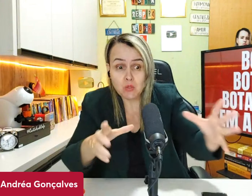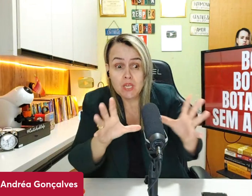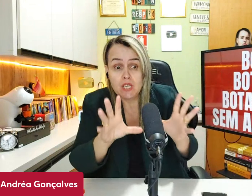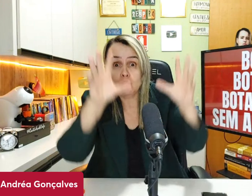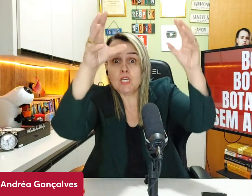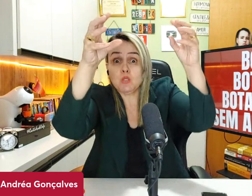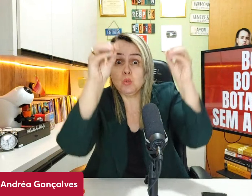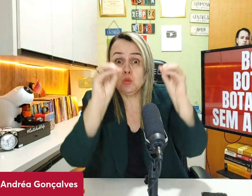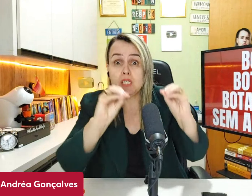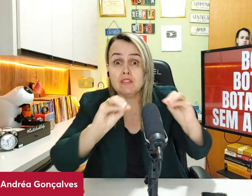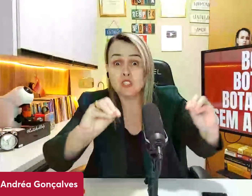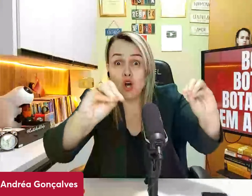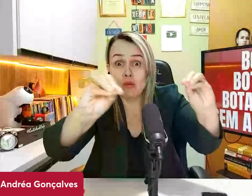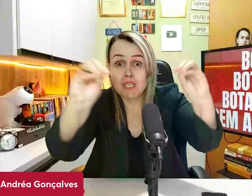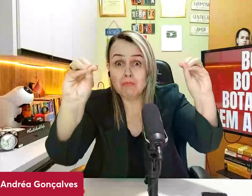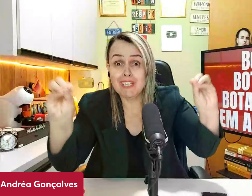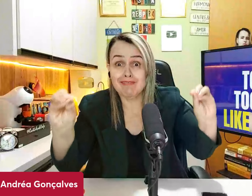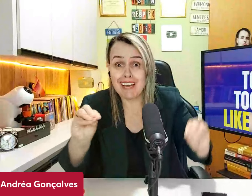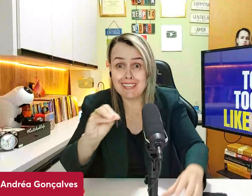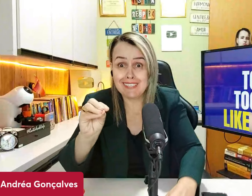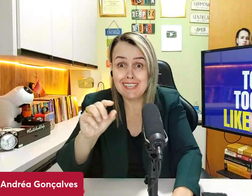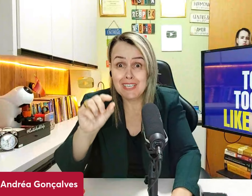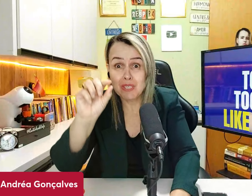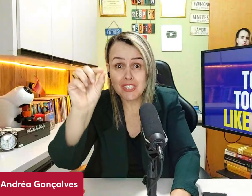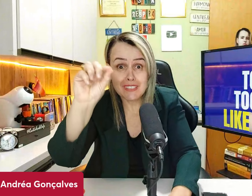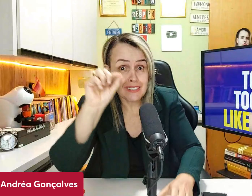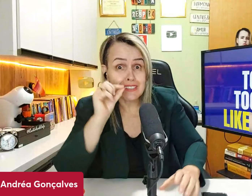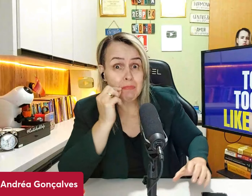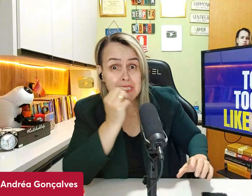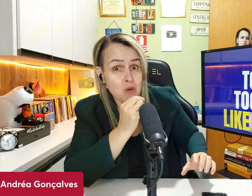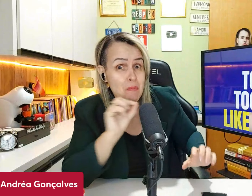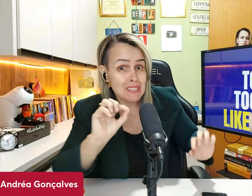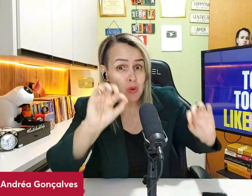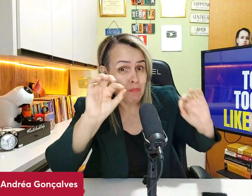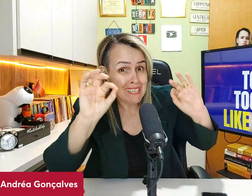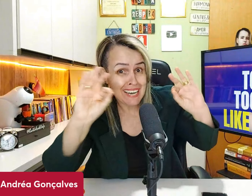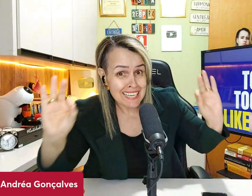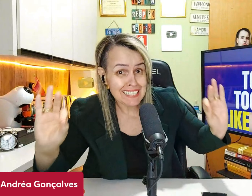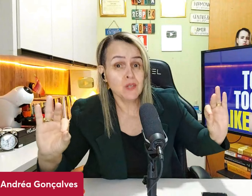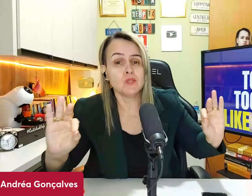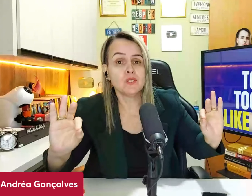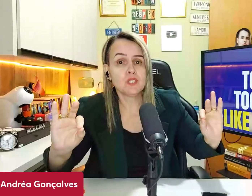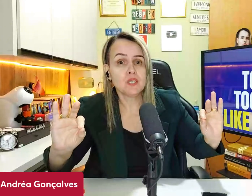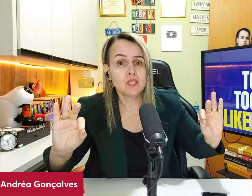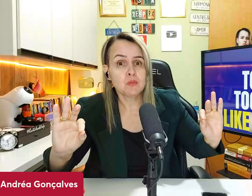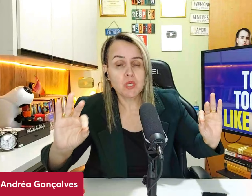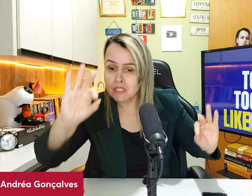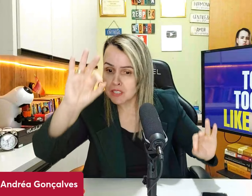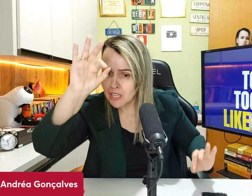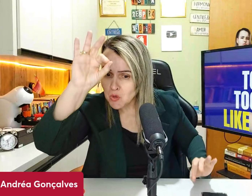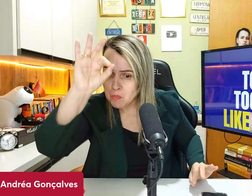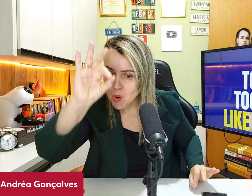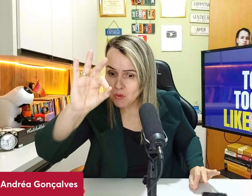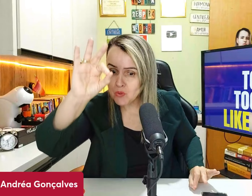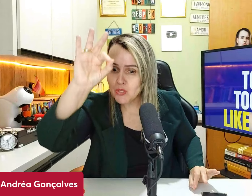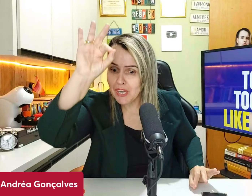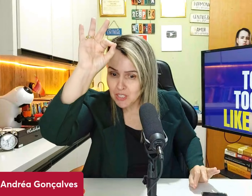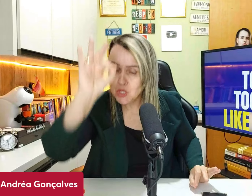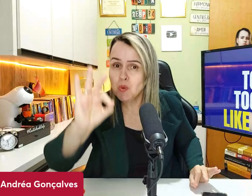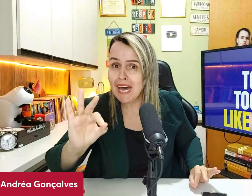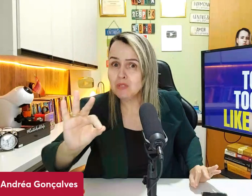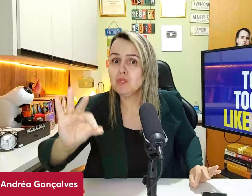gado Então tá tudo dentro das normas não adianta tentar passar um batom para enganar não porque se tem um povo